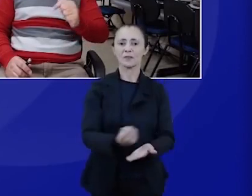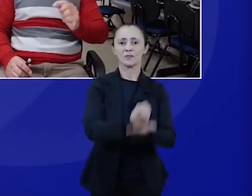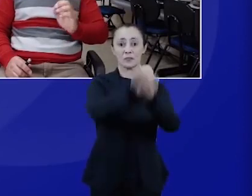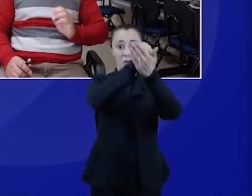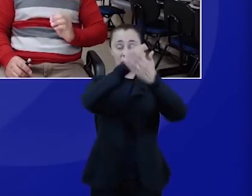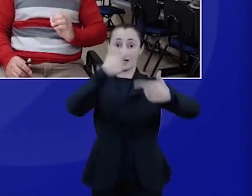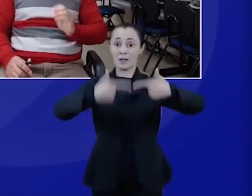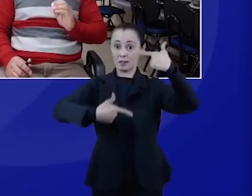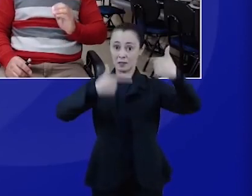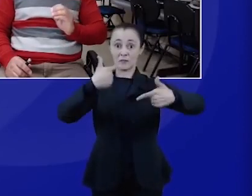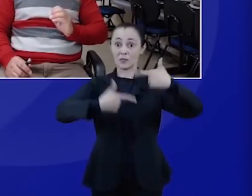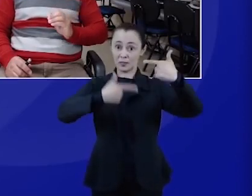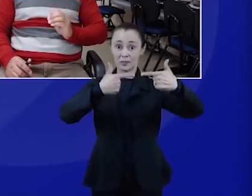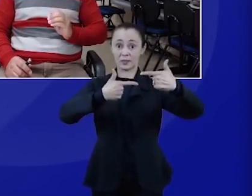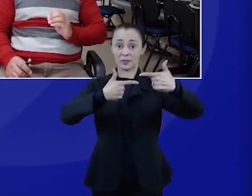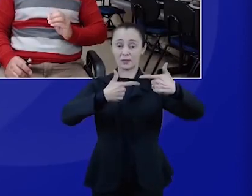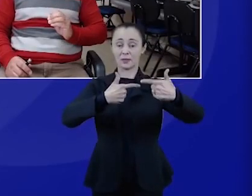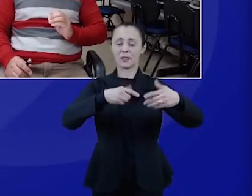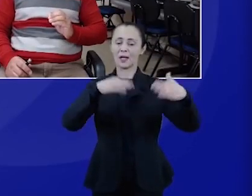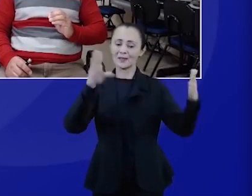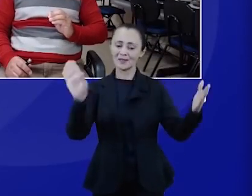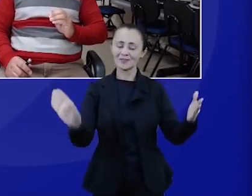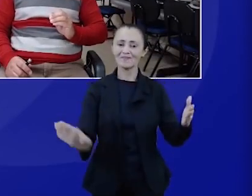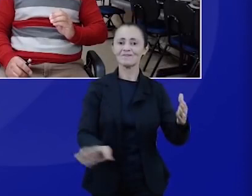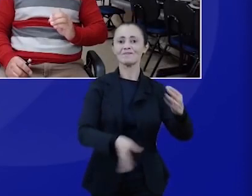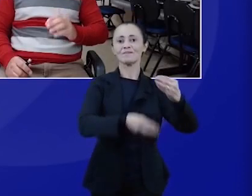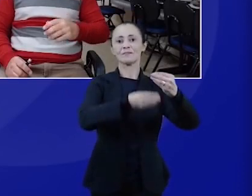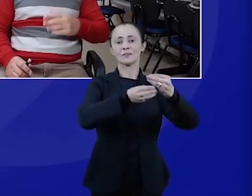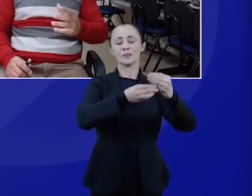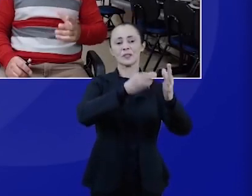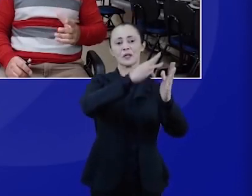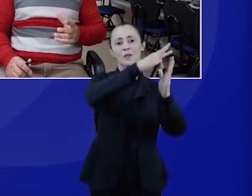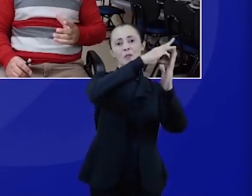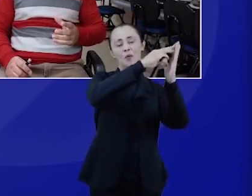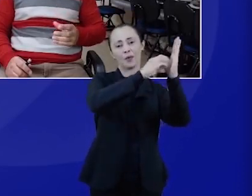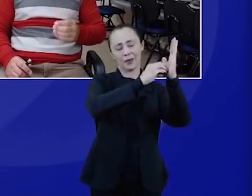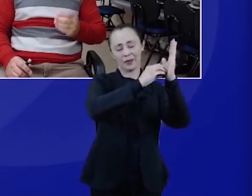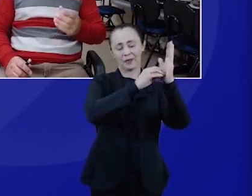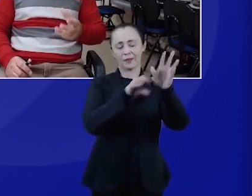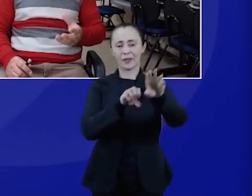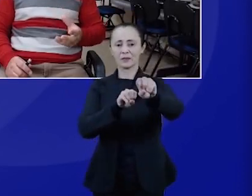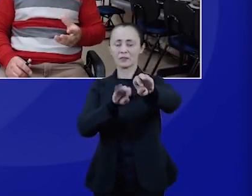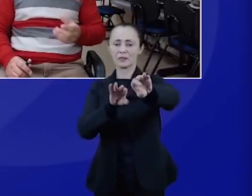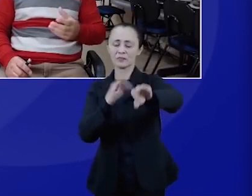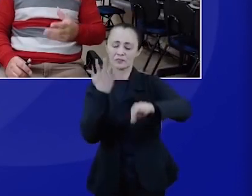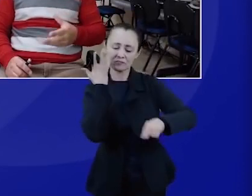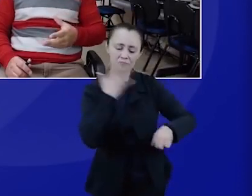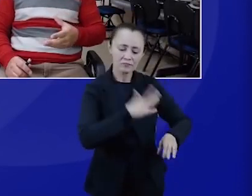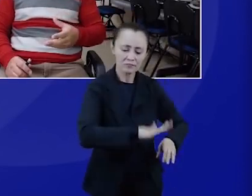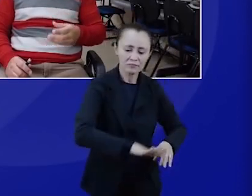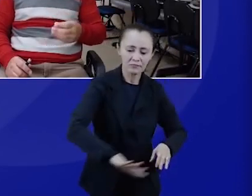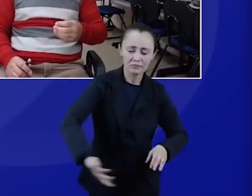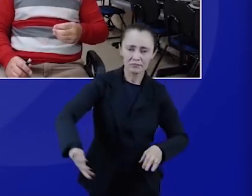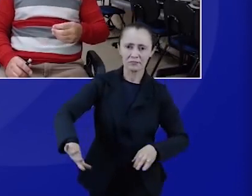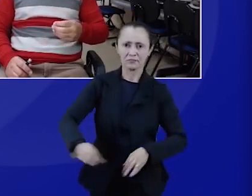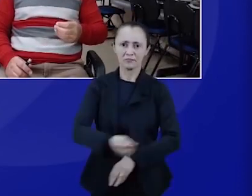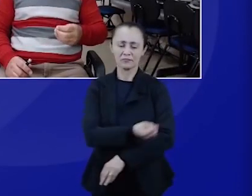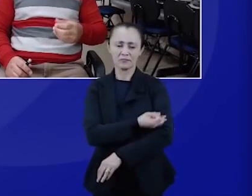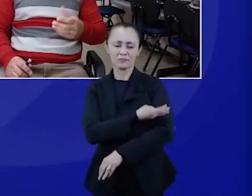e aí entra o termo curriculares. Ou seja, a educação infantil, o ensino fundamental e